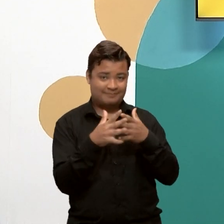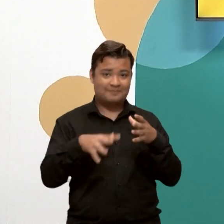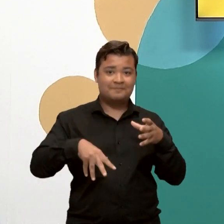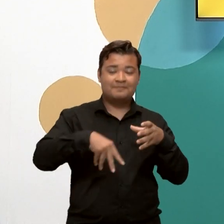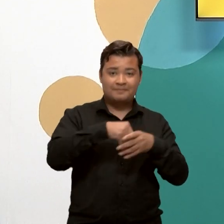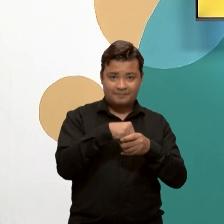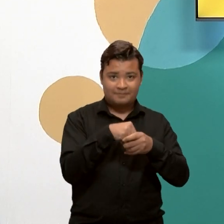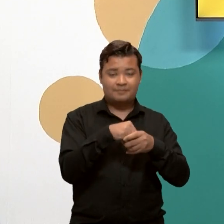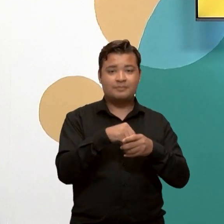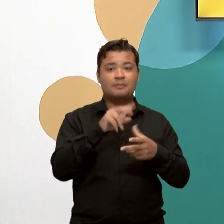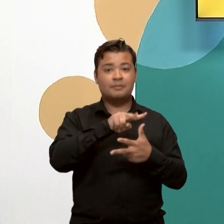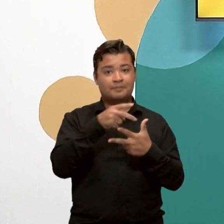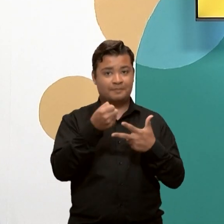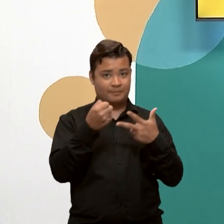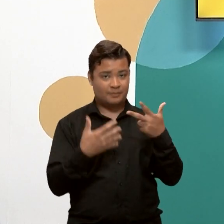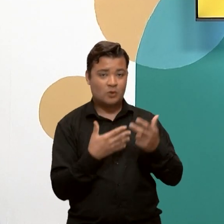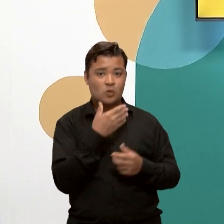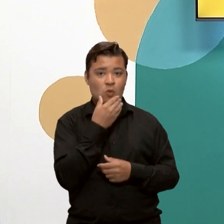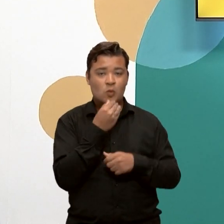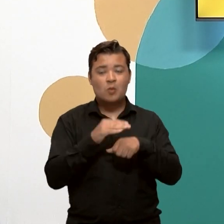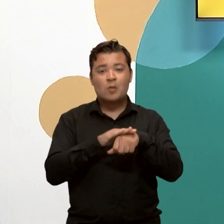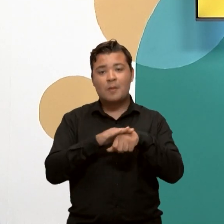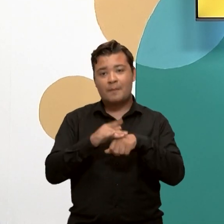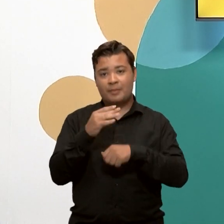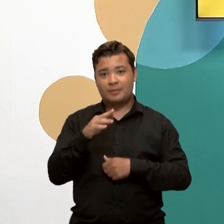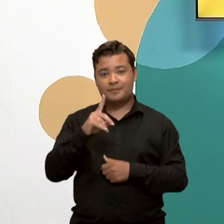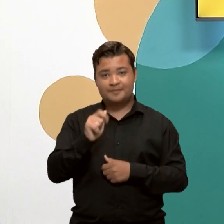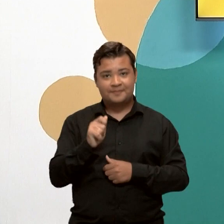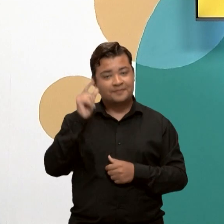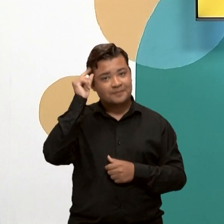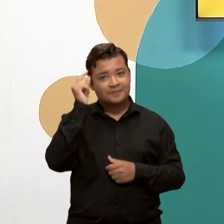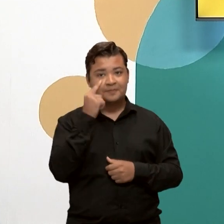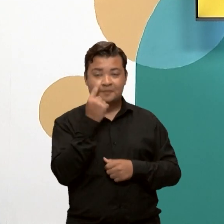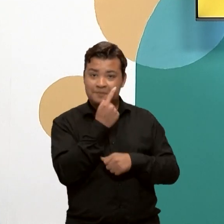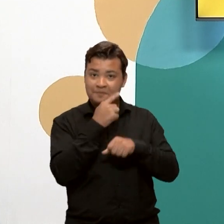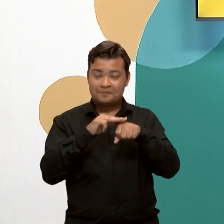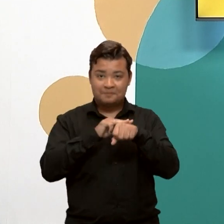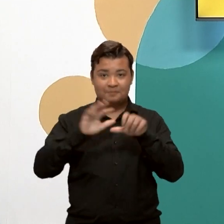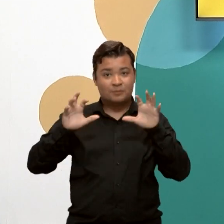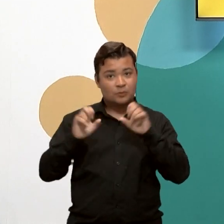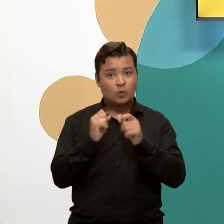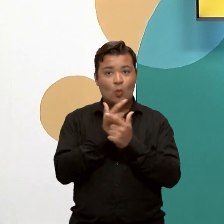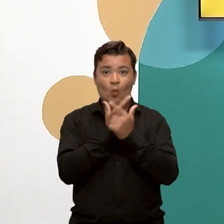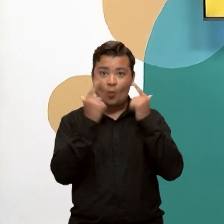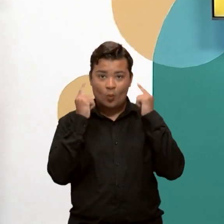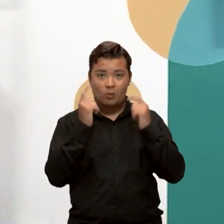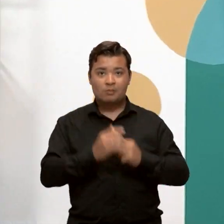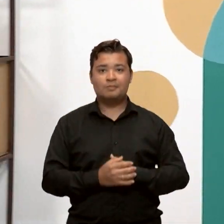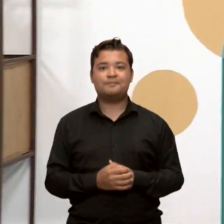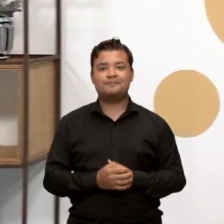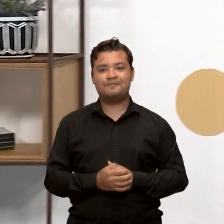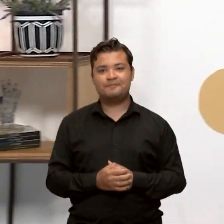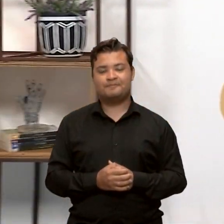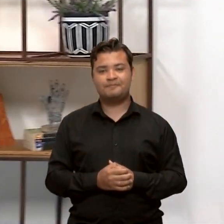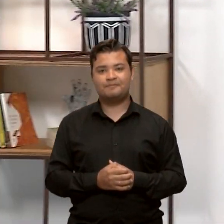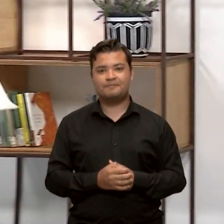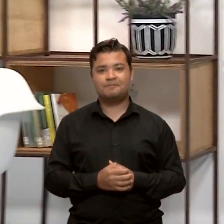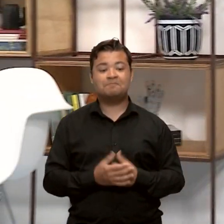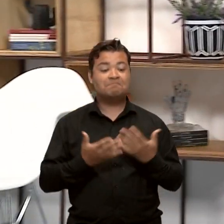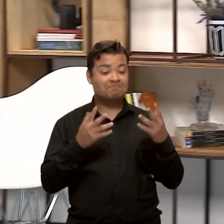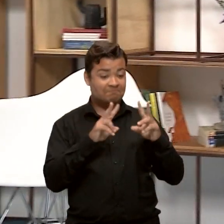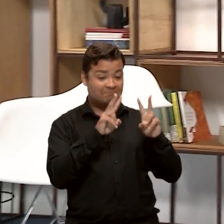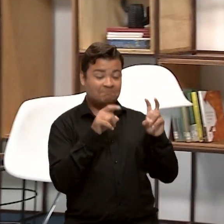é um homem de pele parda, cabelos e olhos castanhos escuros e não usa barba. E para a gente discutir sobre